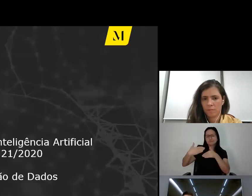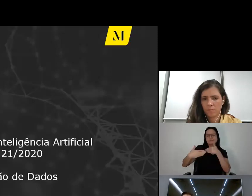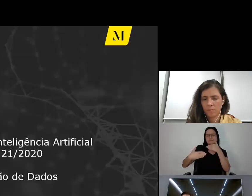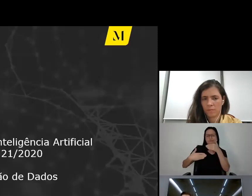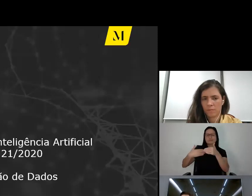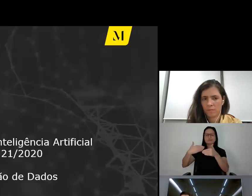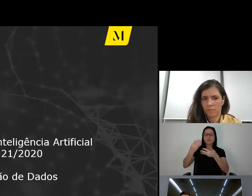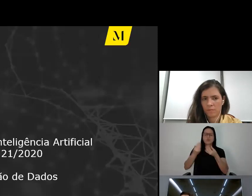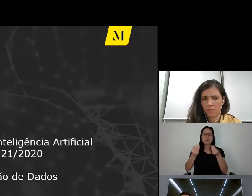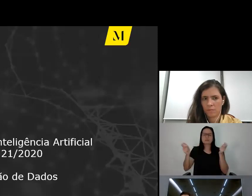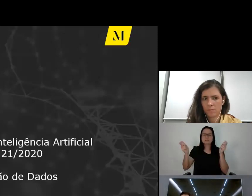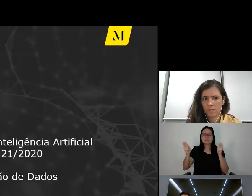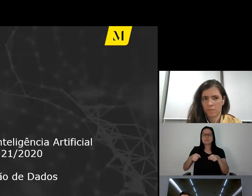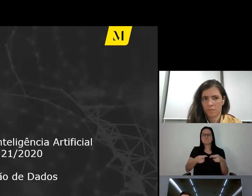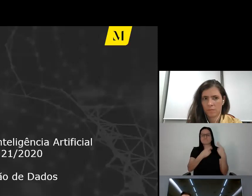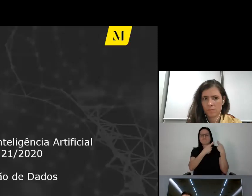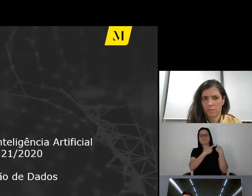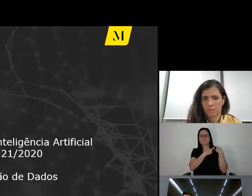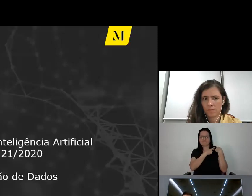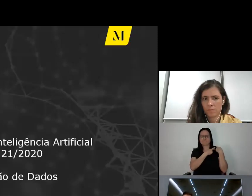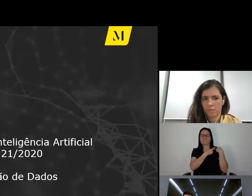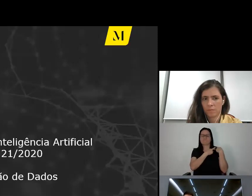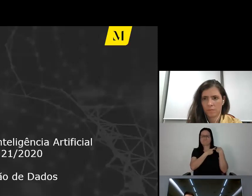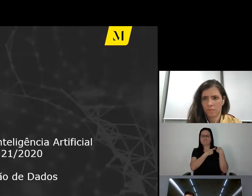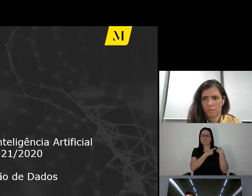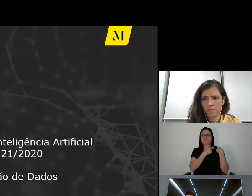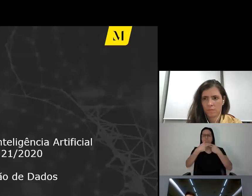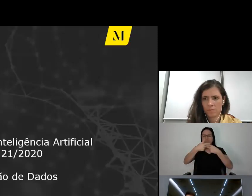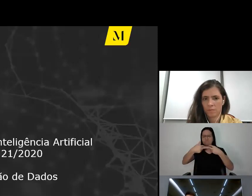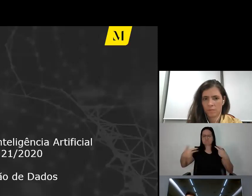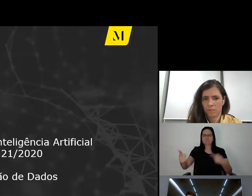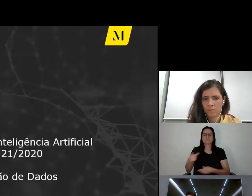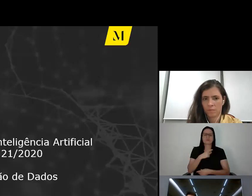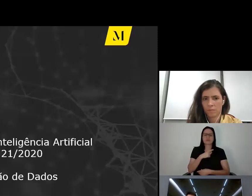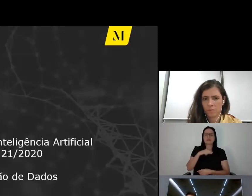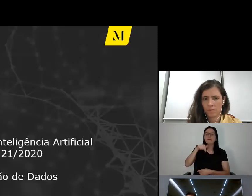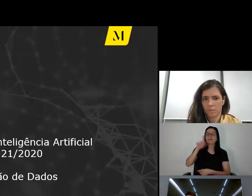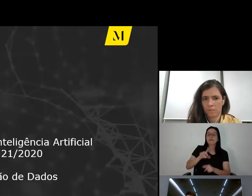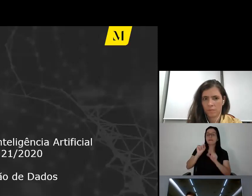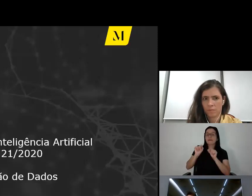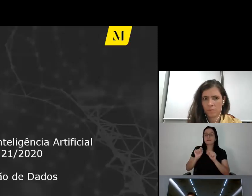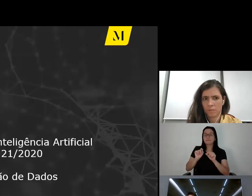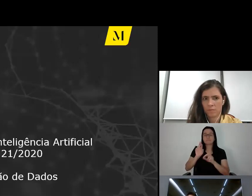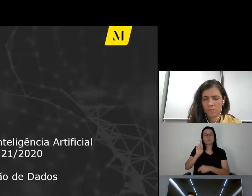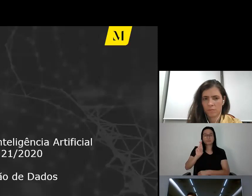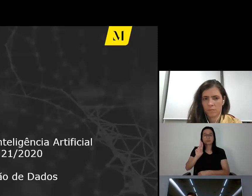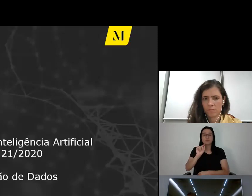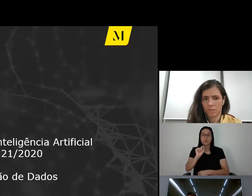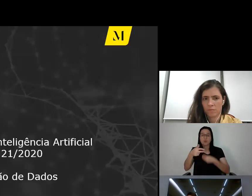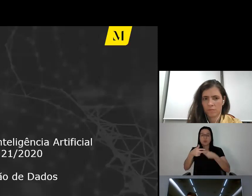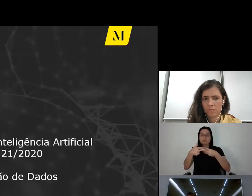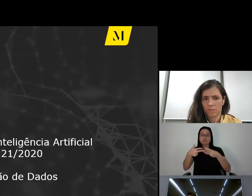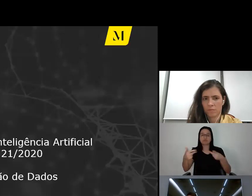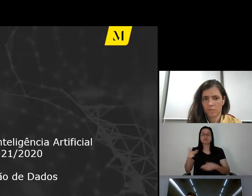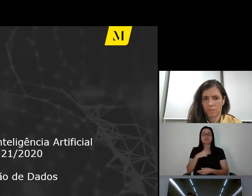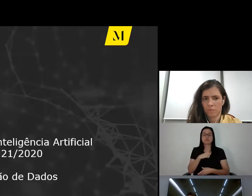de responsabilidade, desenvolver o papel de riscos, quem vai ter que lidar com o quê, quem é responsável pelo quê, desde sua criação de